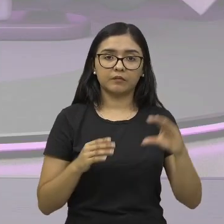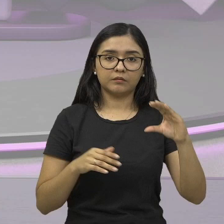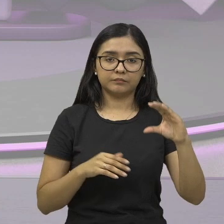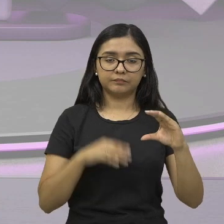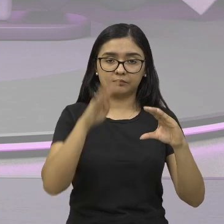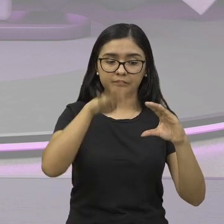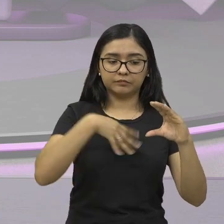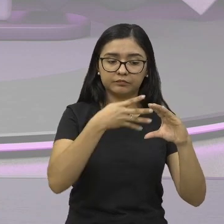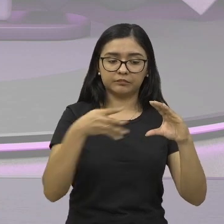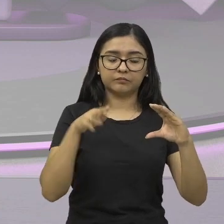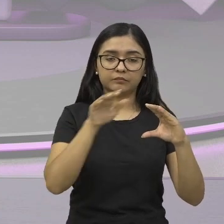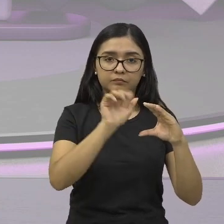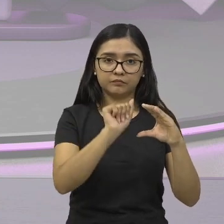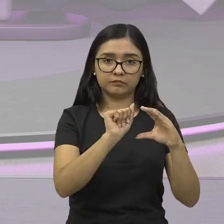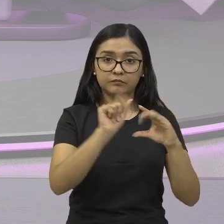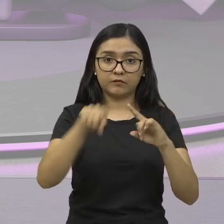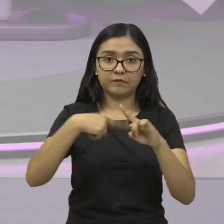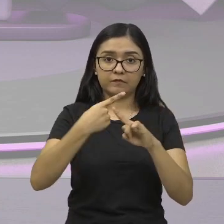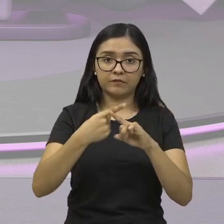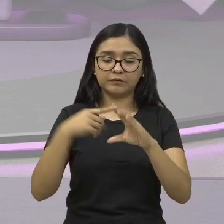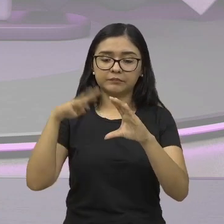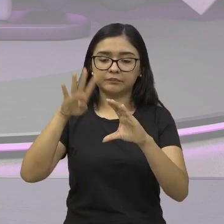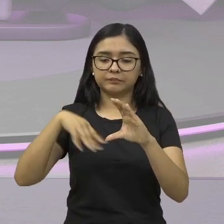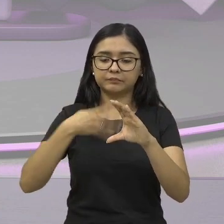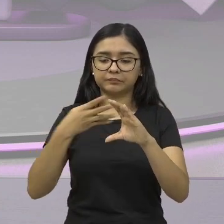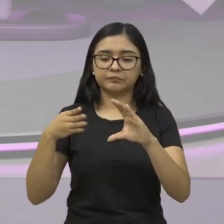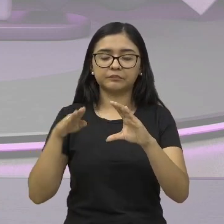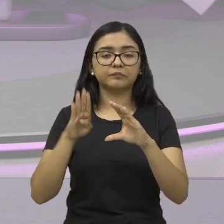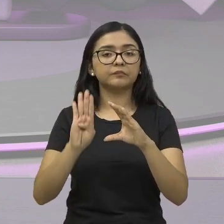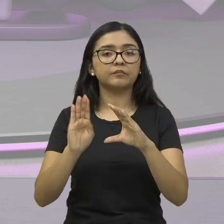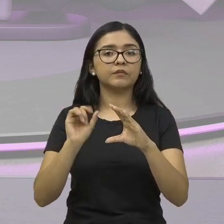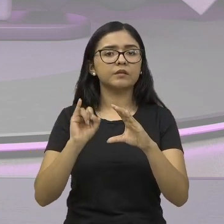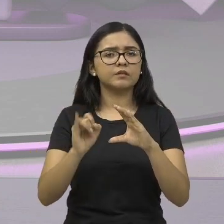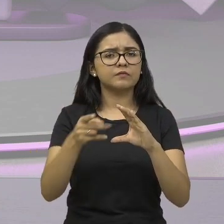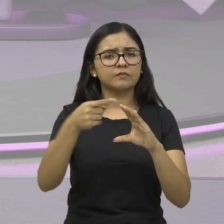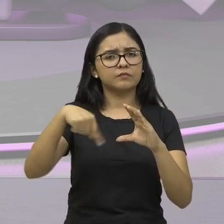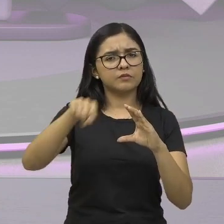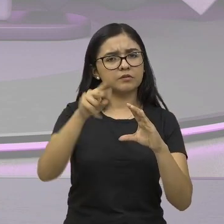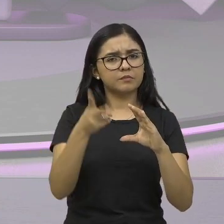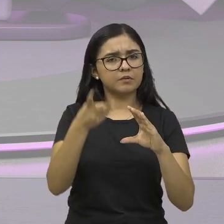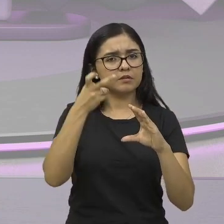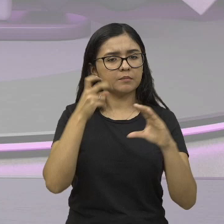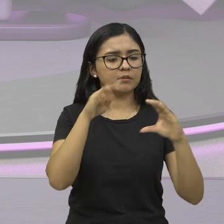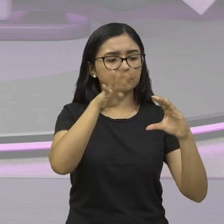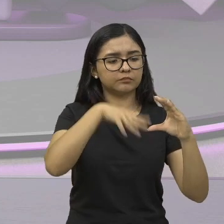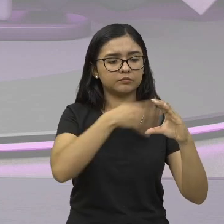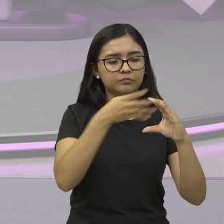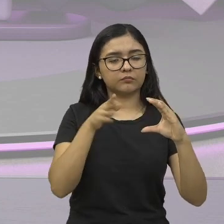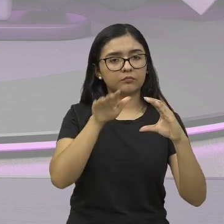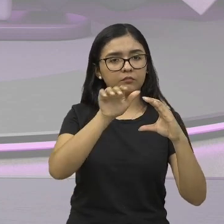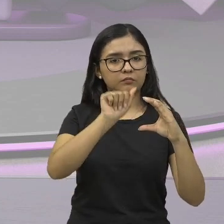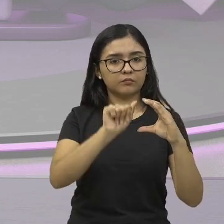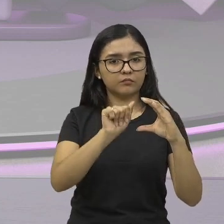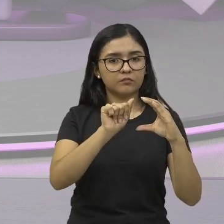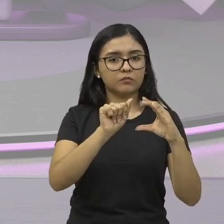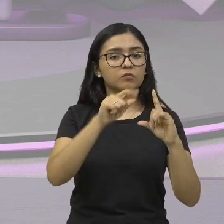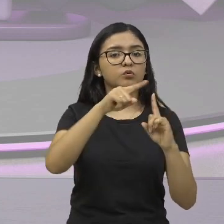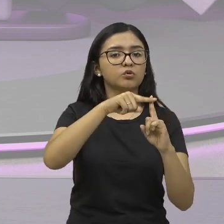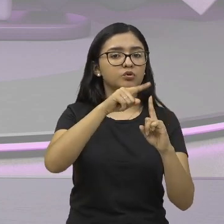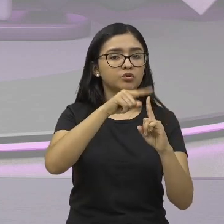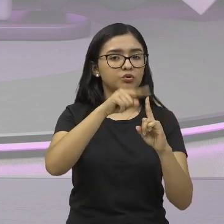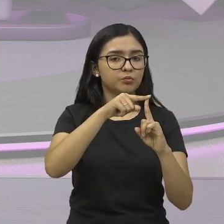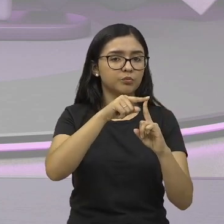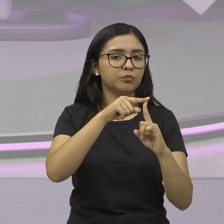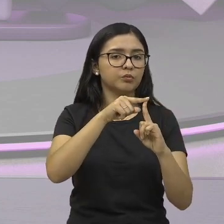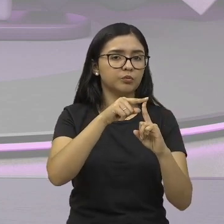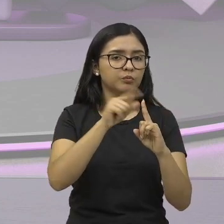tá? Vezes a matriz B. Se vocês olharem, a matriz A do tipo... nós temos